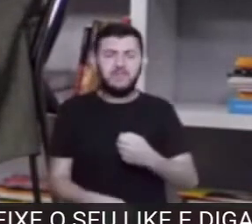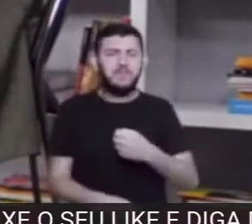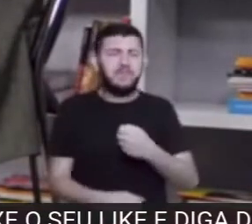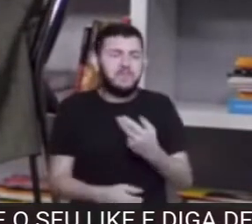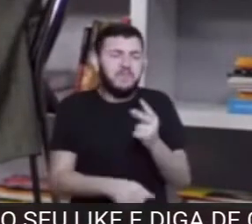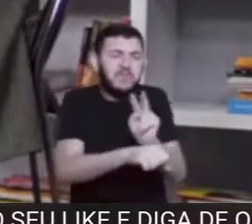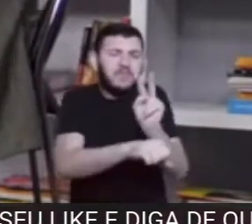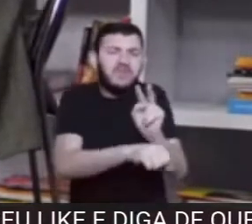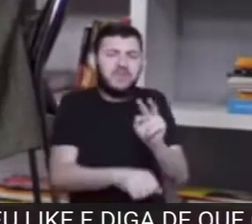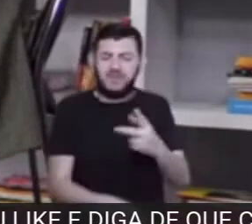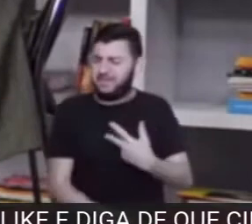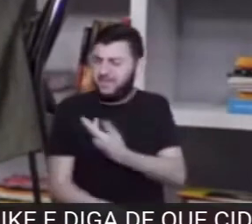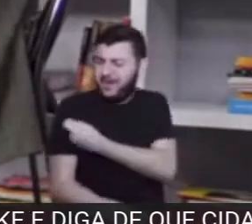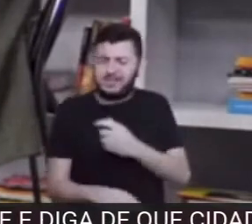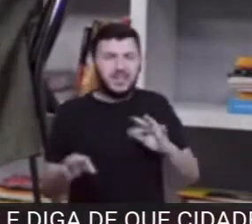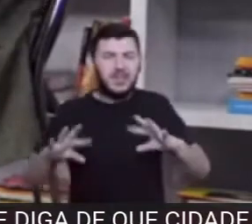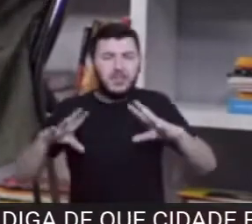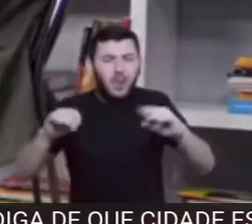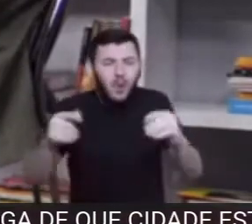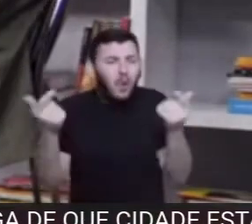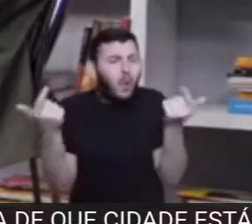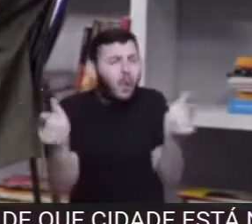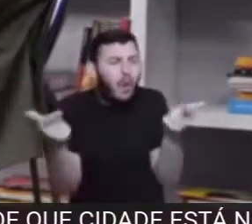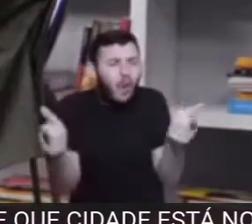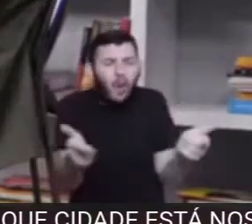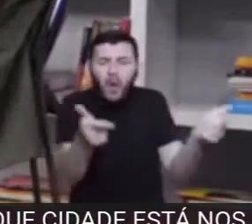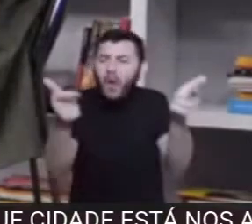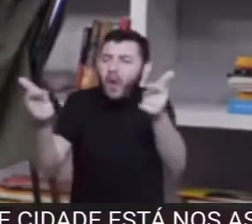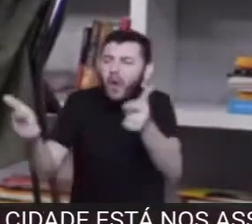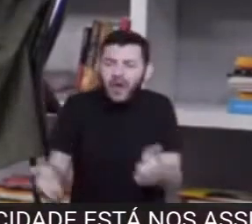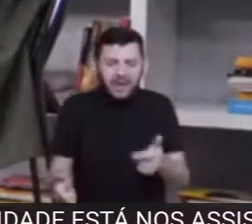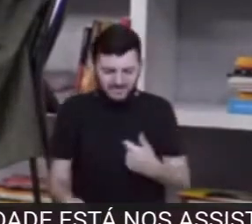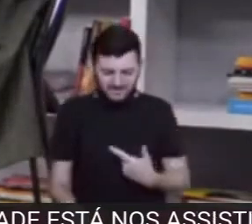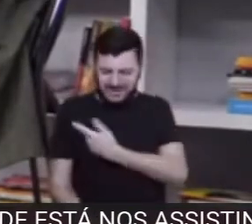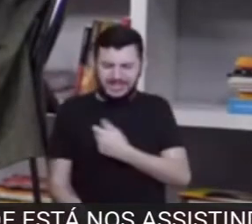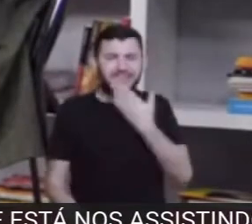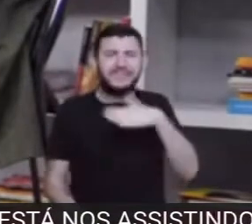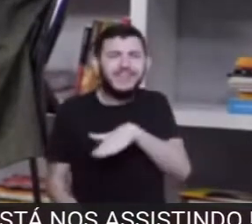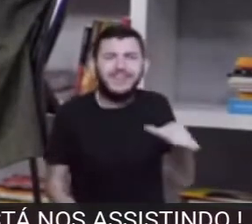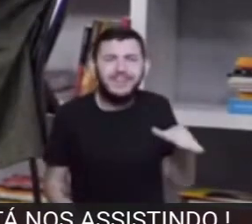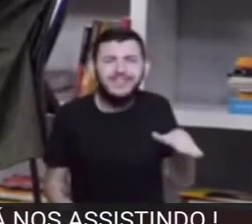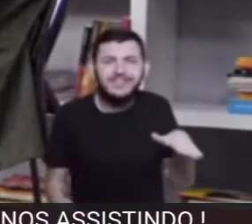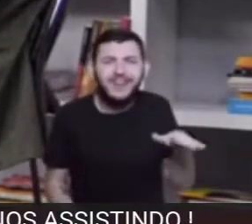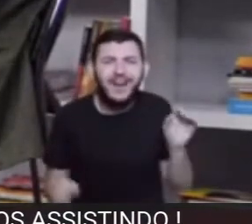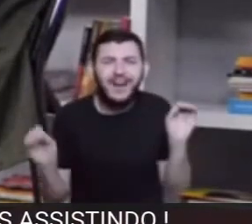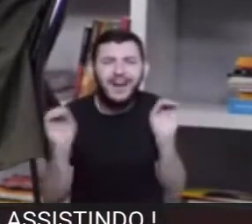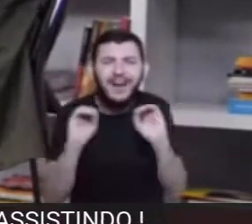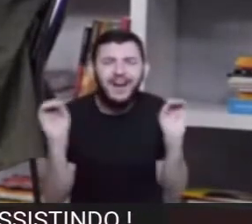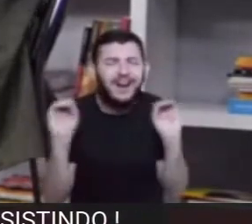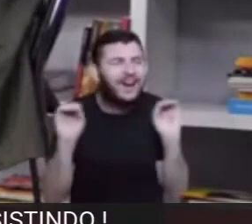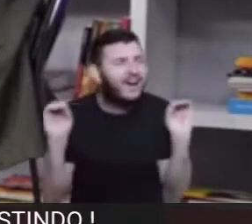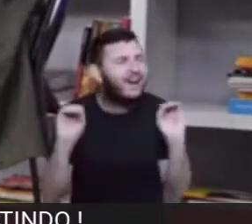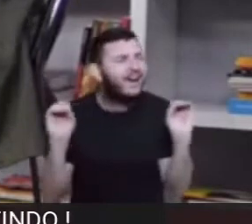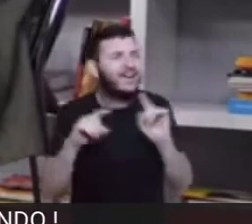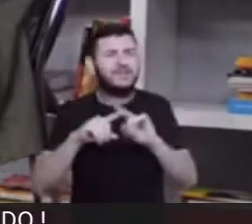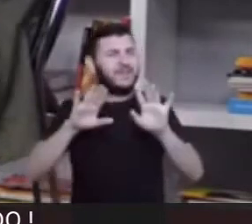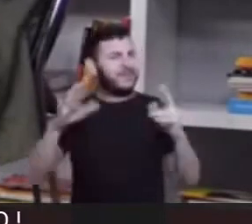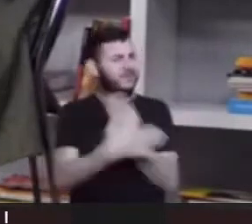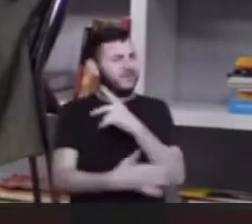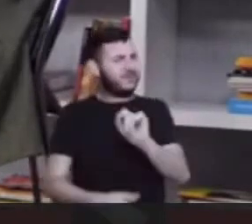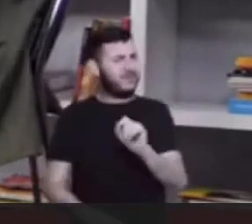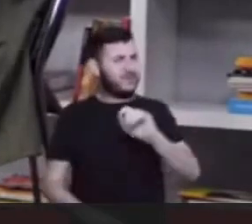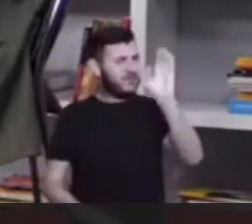onde... Ontem nós tivemos 1.873 óbitos, 77 mil